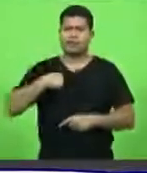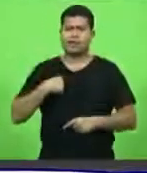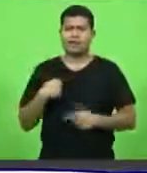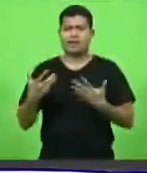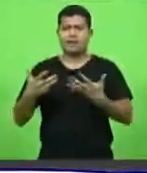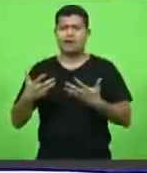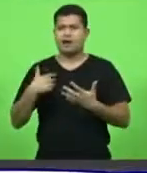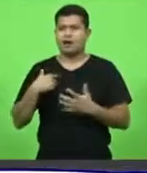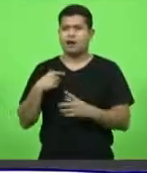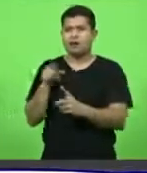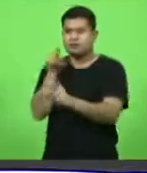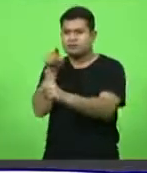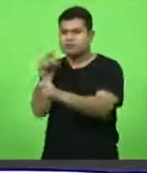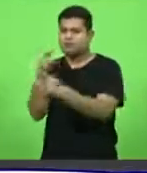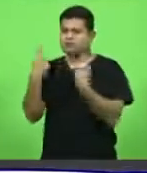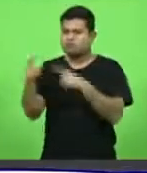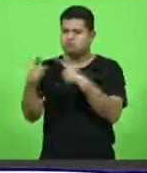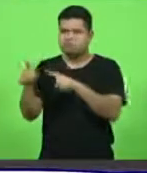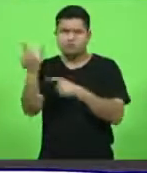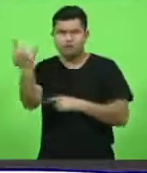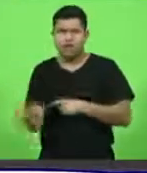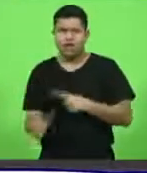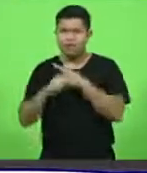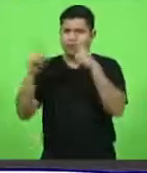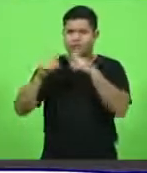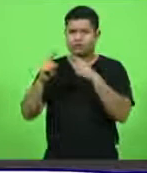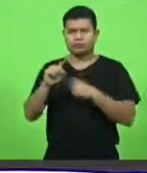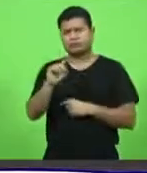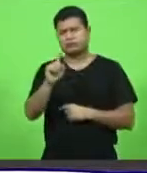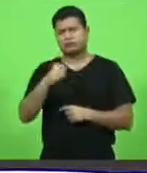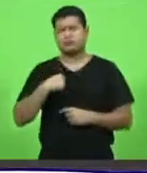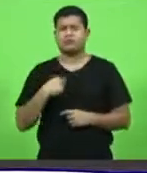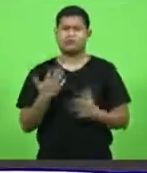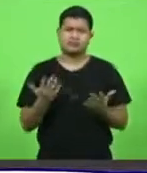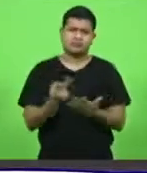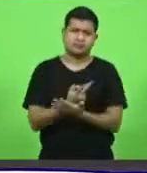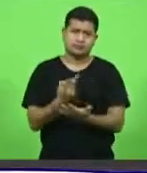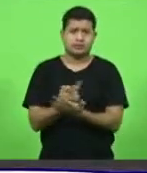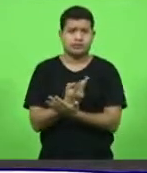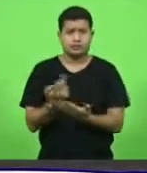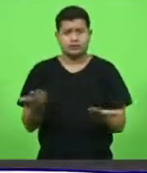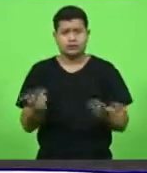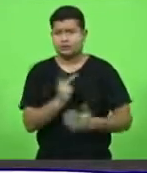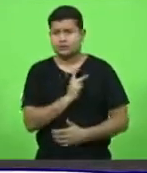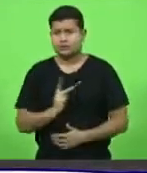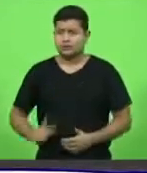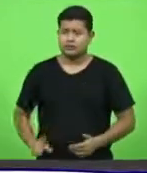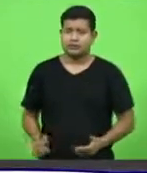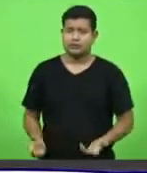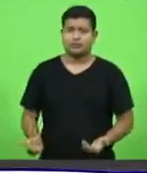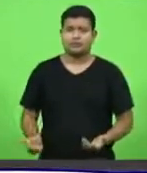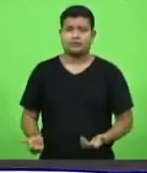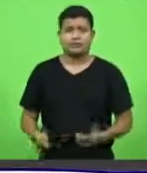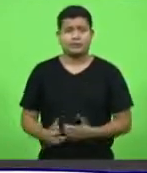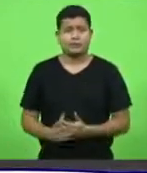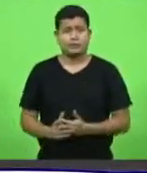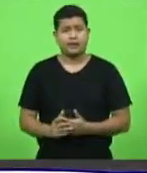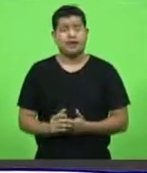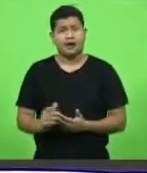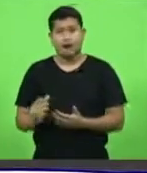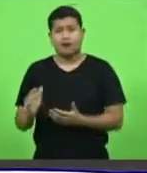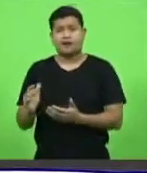crítica para quem que eu vou criticar mas alguma coisa está errada o seu presidente alguma coisa Não foi bem